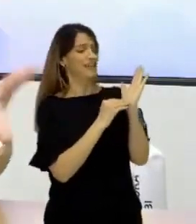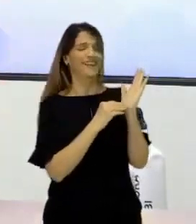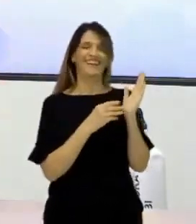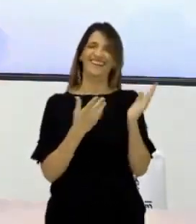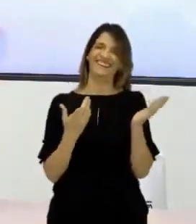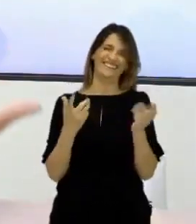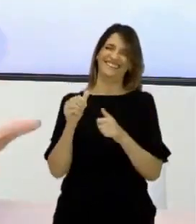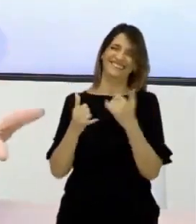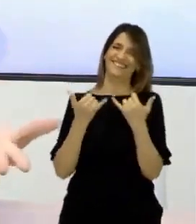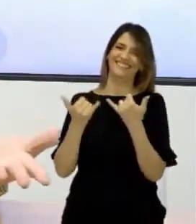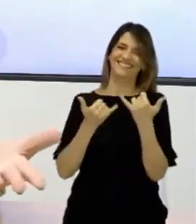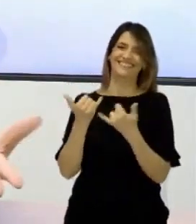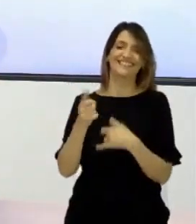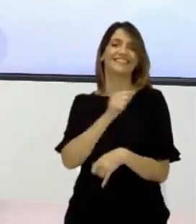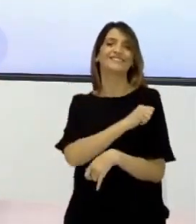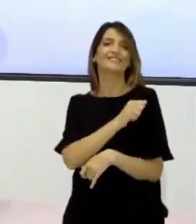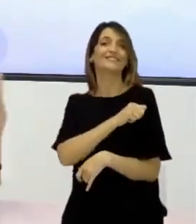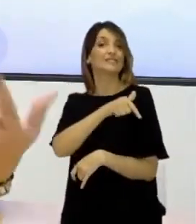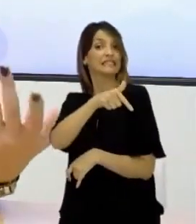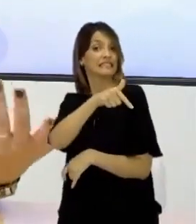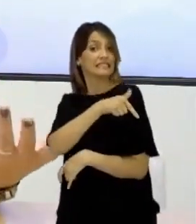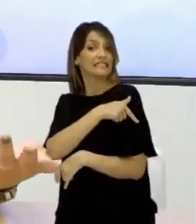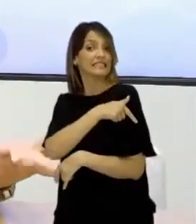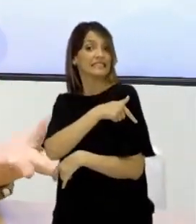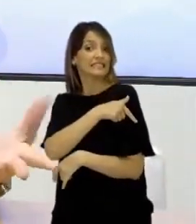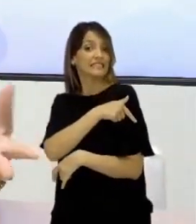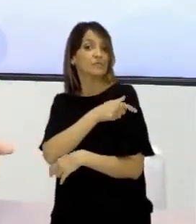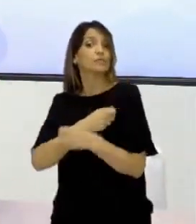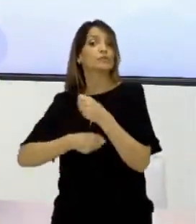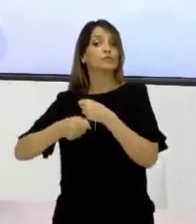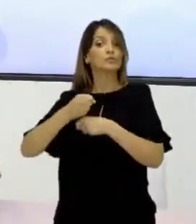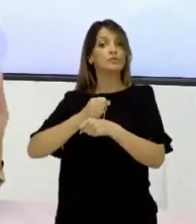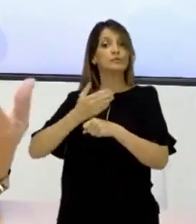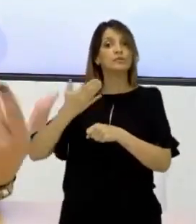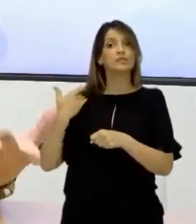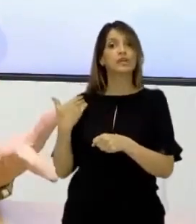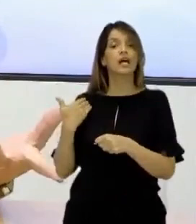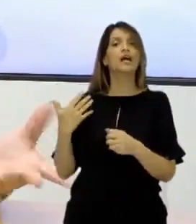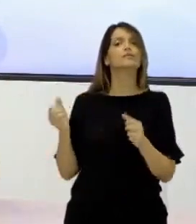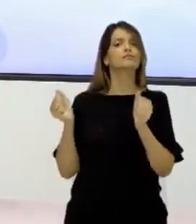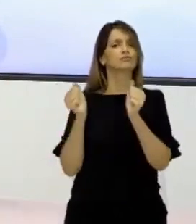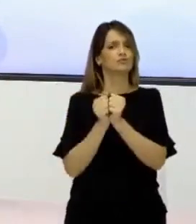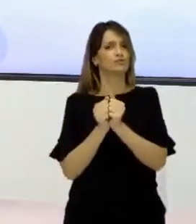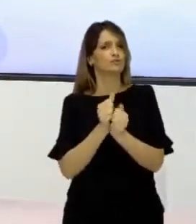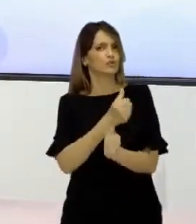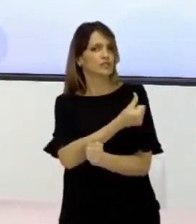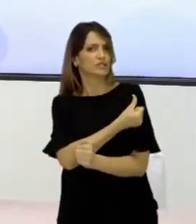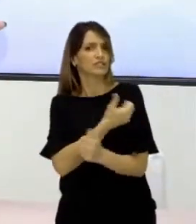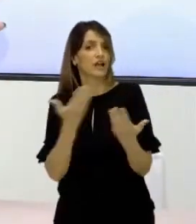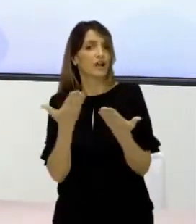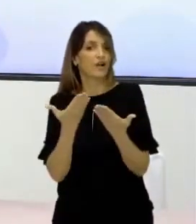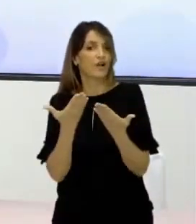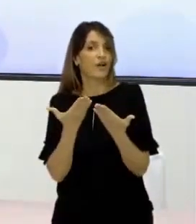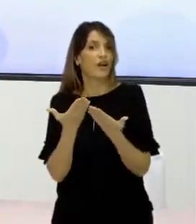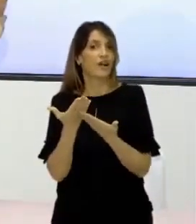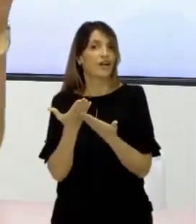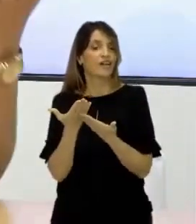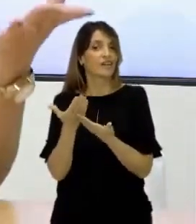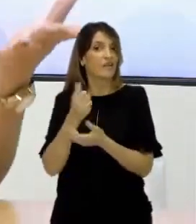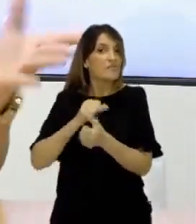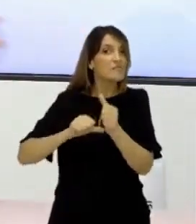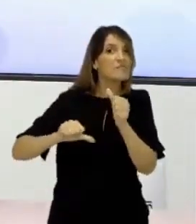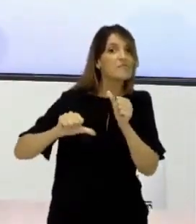ó, alunos do sétimo ano, que no ano passado estávamos juntos lá no sexto, mas agora vocês foram promovidos nessa